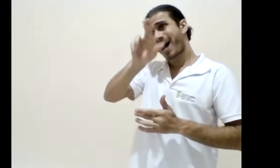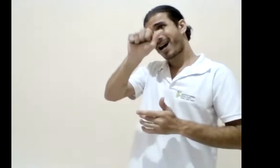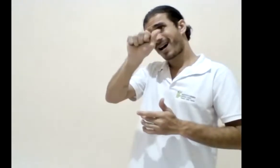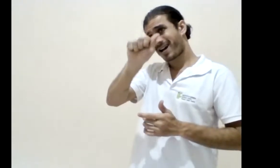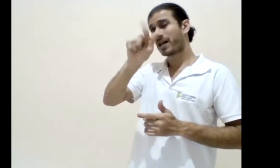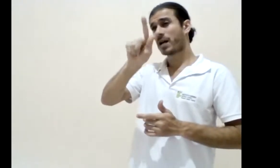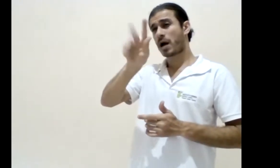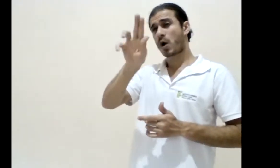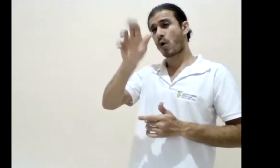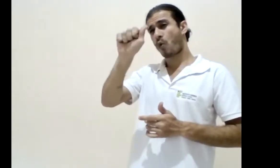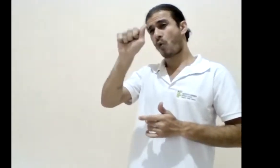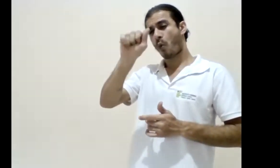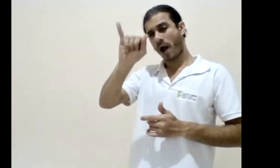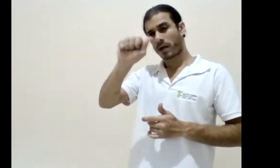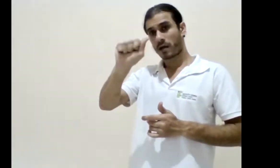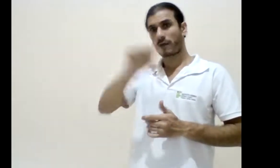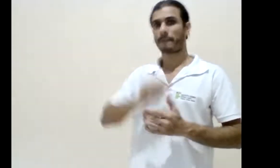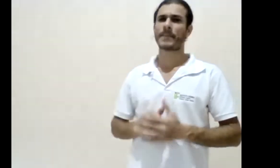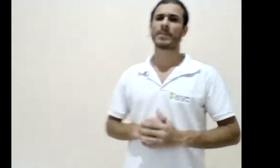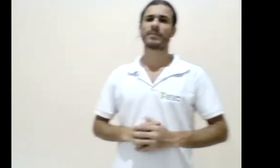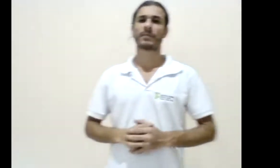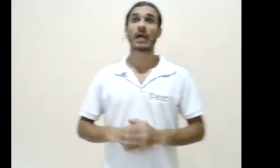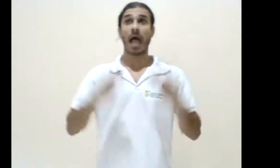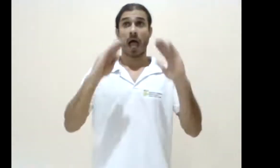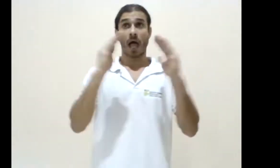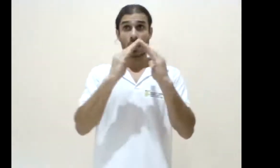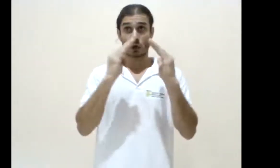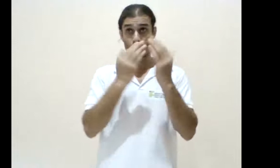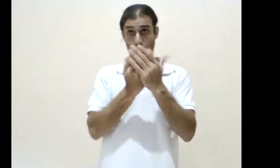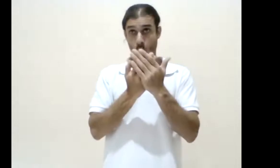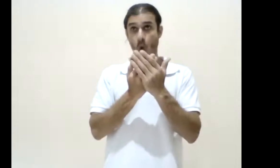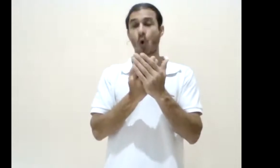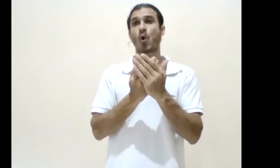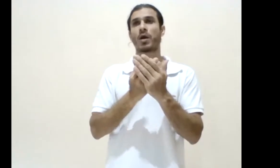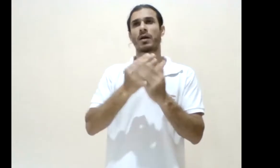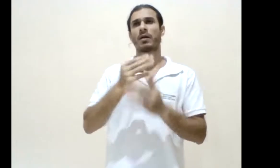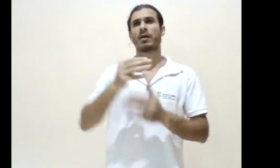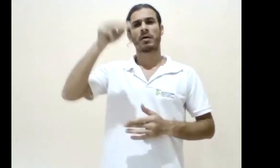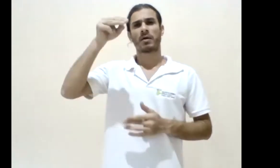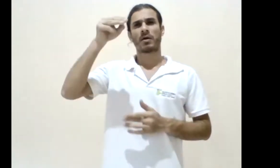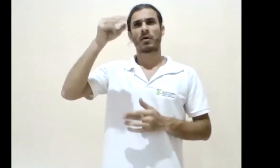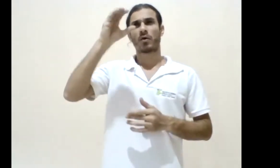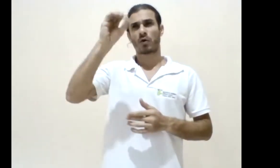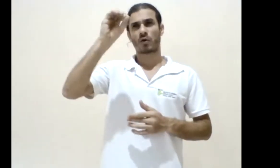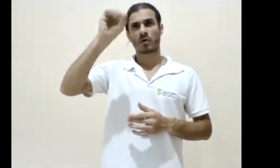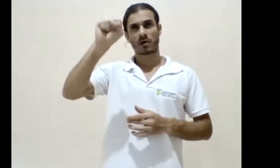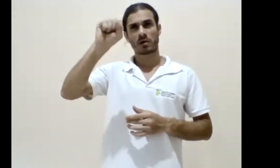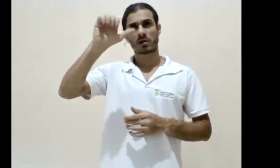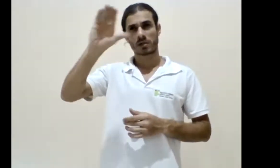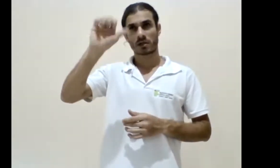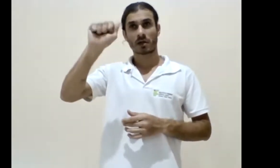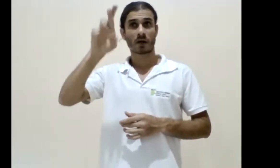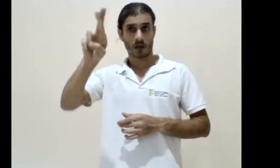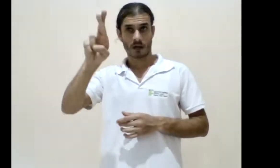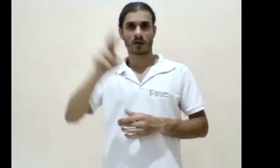Na escola Emília Oscar Hillen. Ah, você é de Marechal Floriano? Marechal Floriano, é. Ah, o curso técnico é na